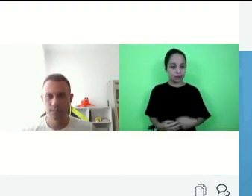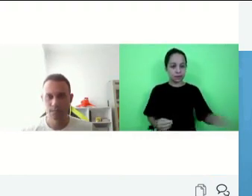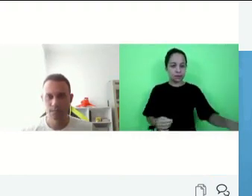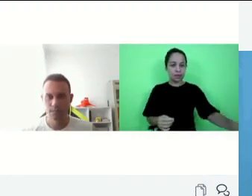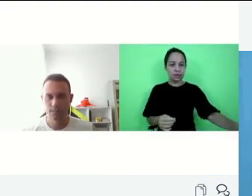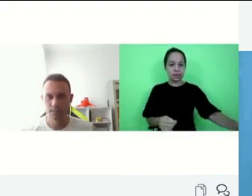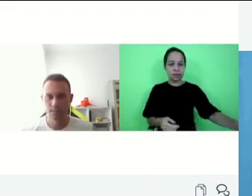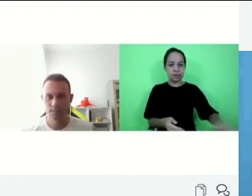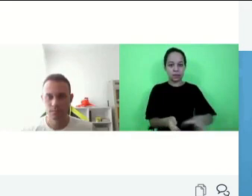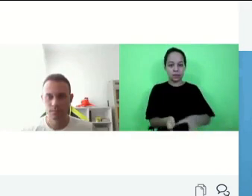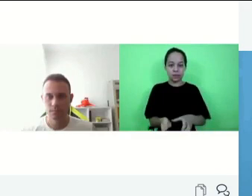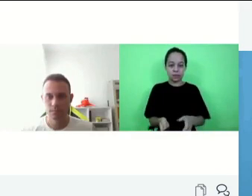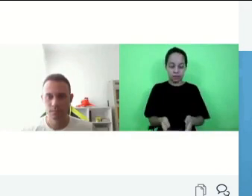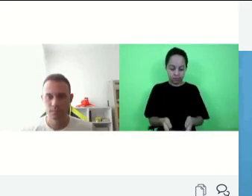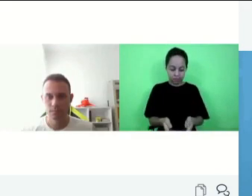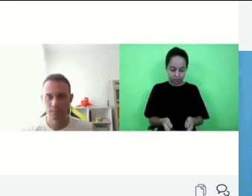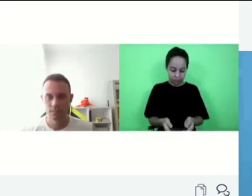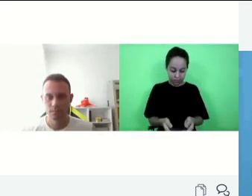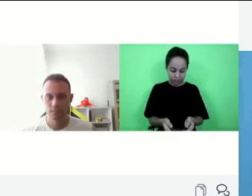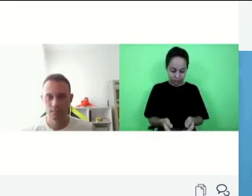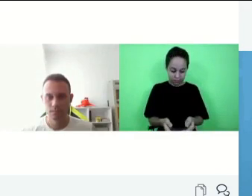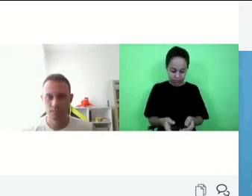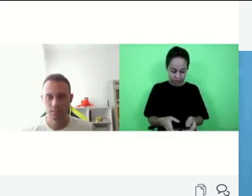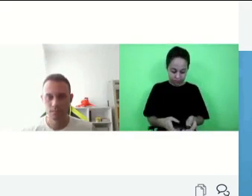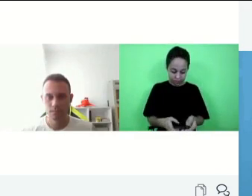É assim que puder iniciar, você já fala.